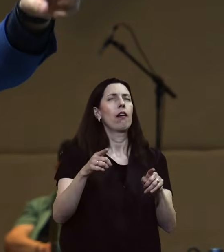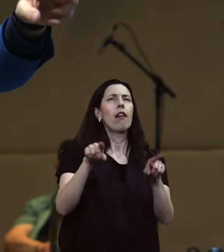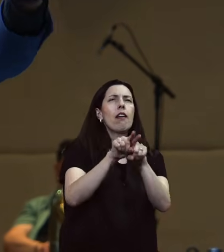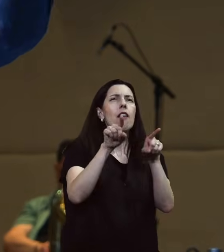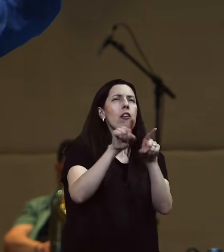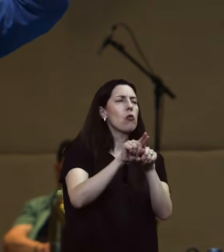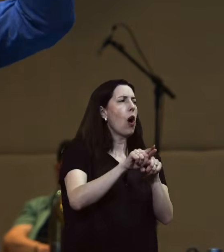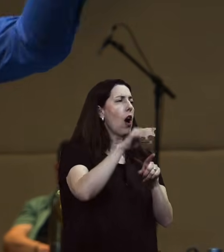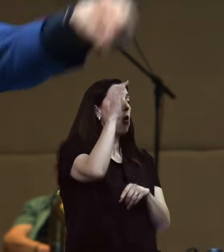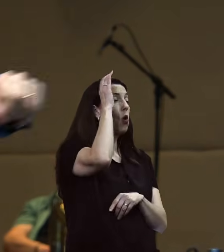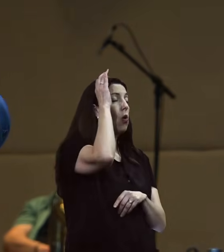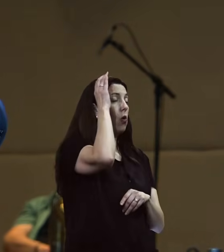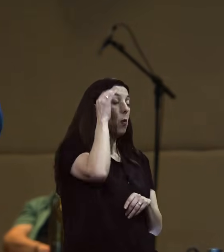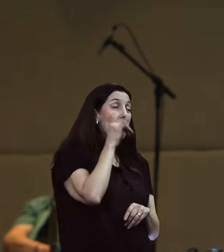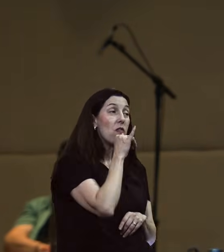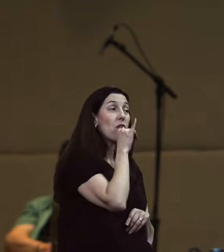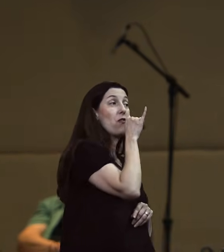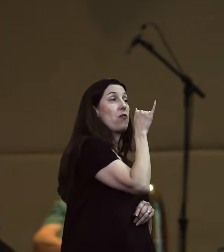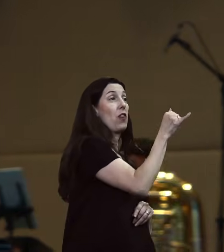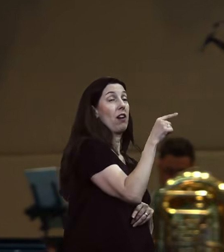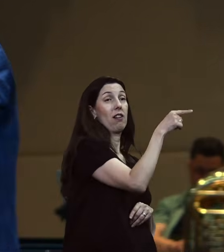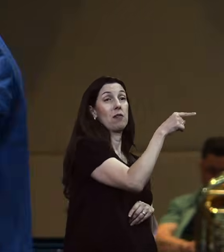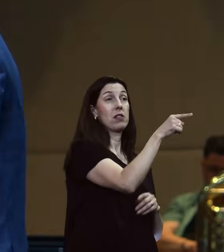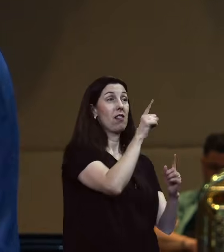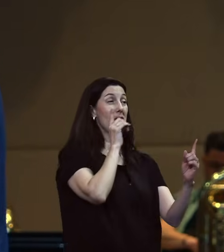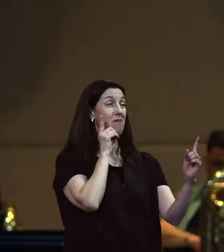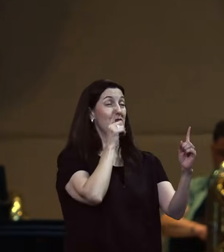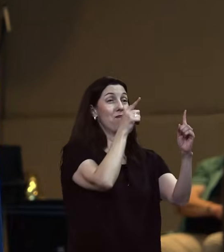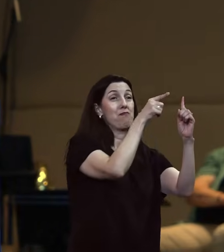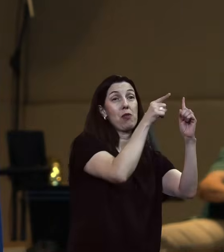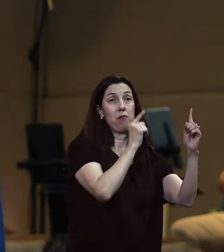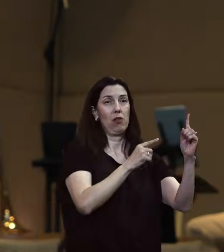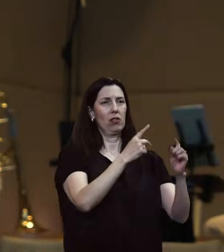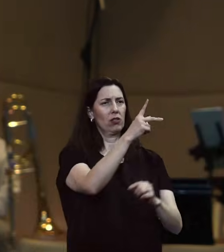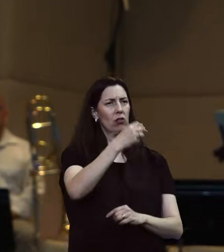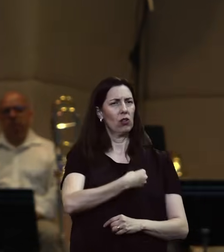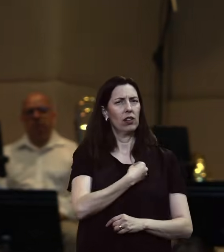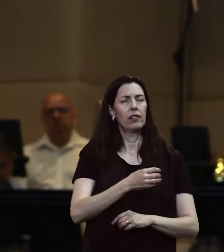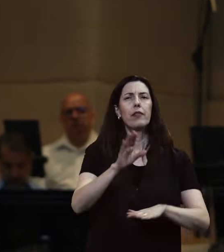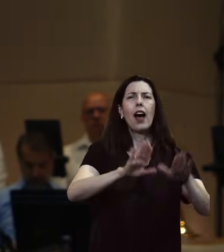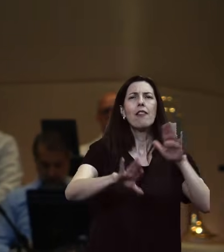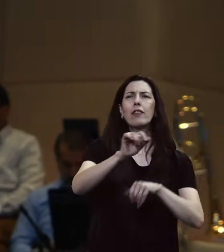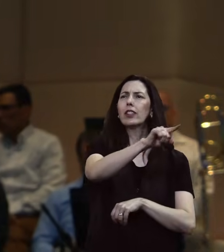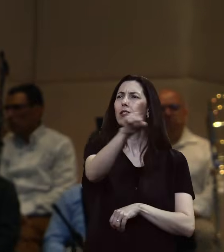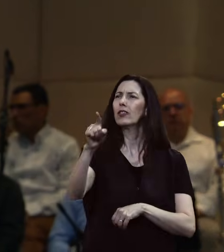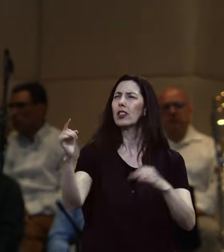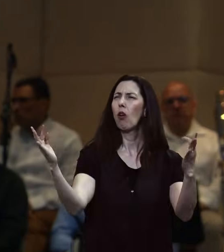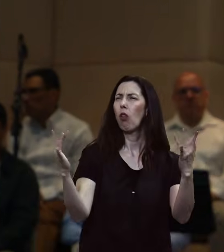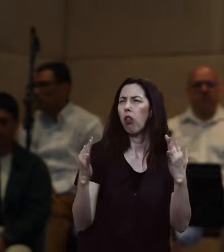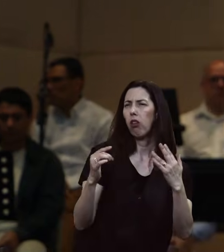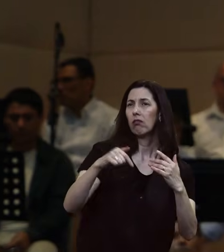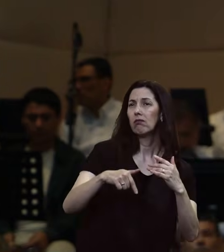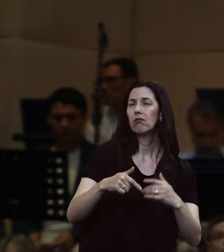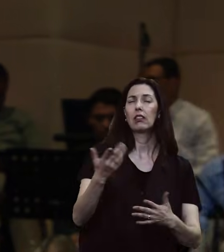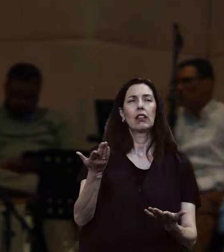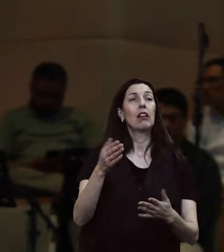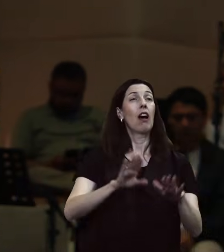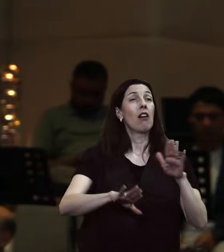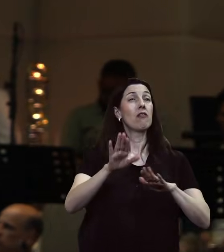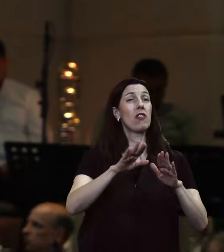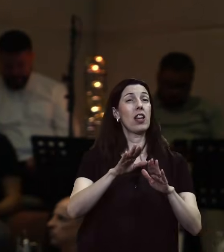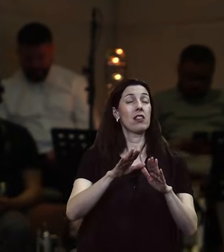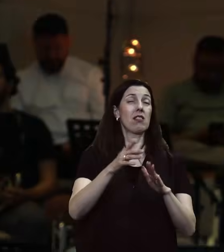de Deus para nós. Talvez você chegou aqui e alguns propósitos morreram no teu